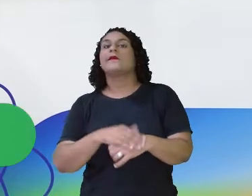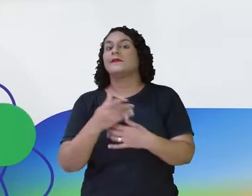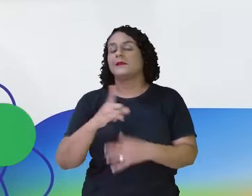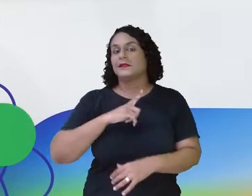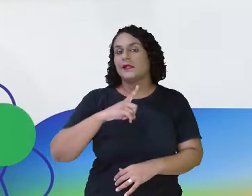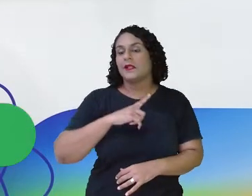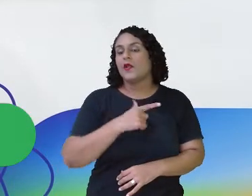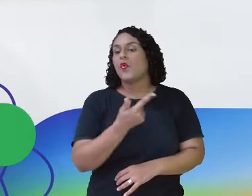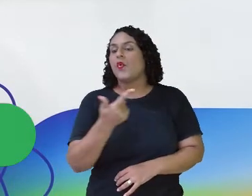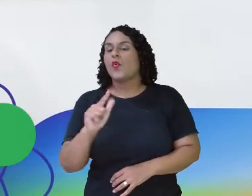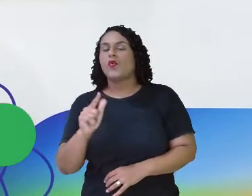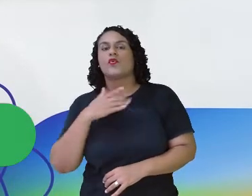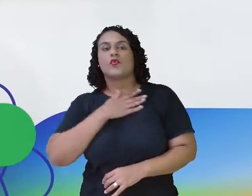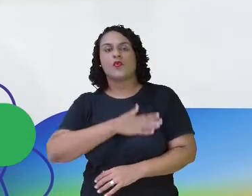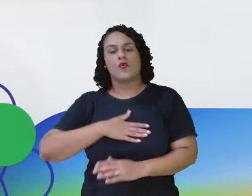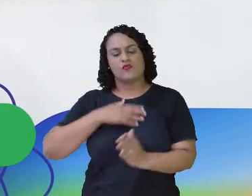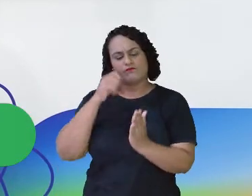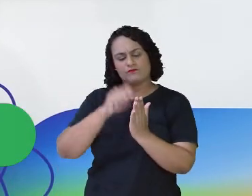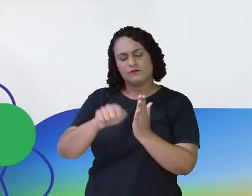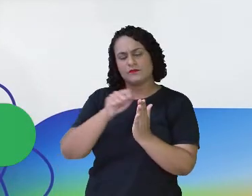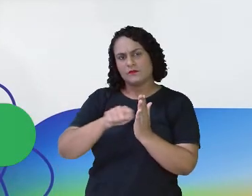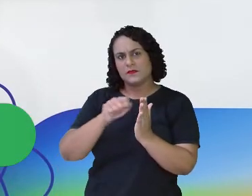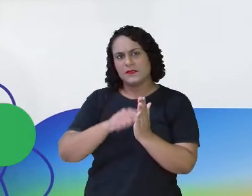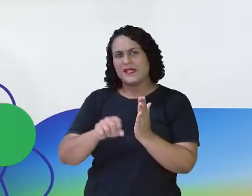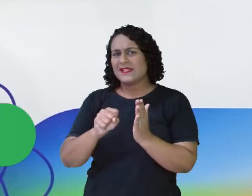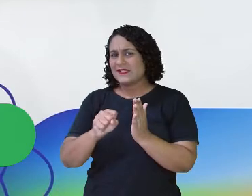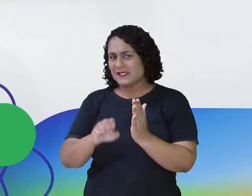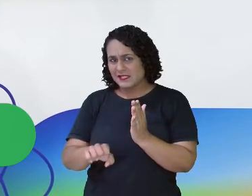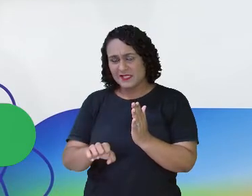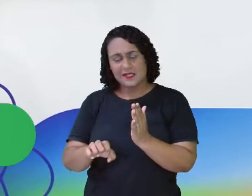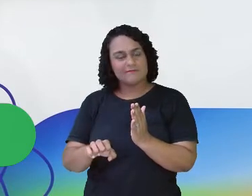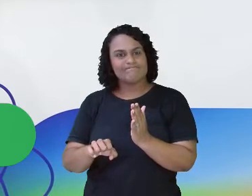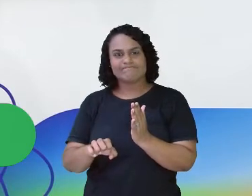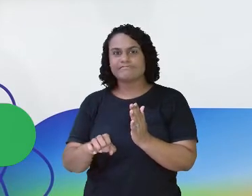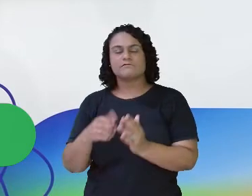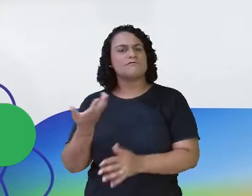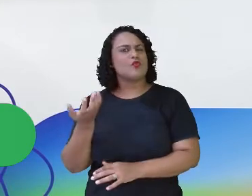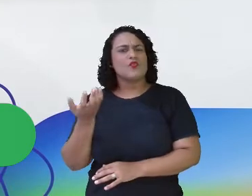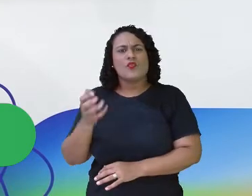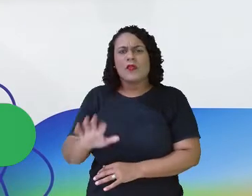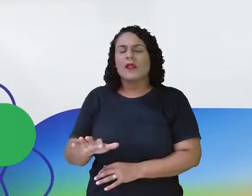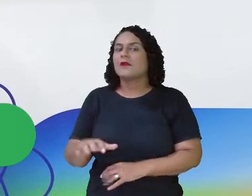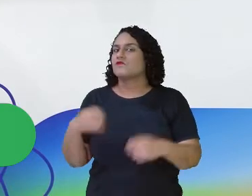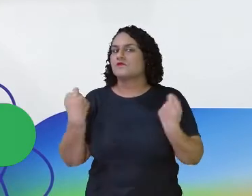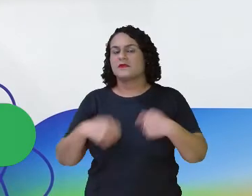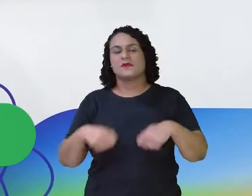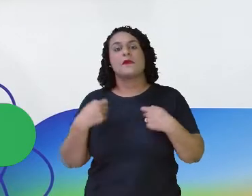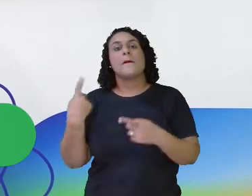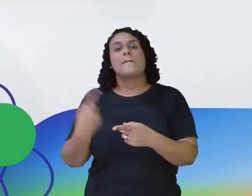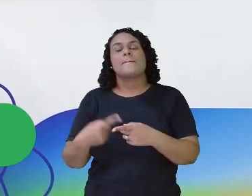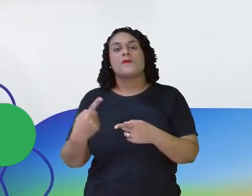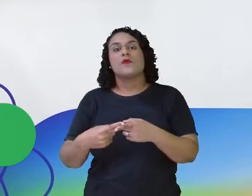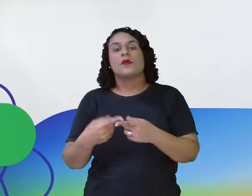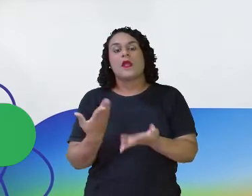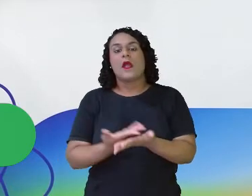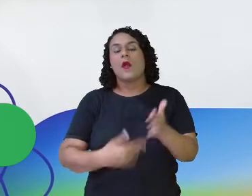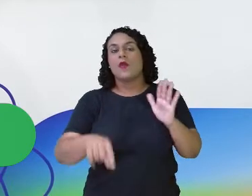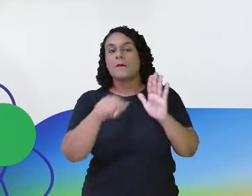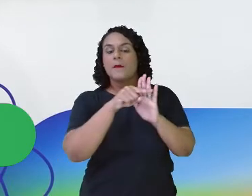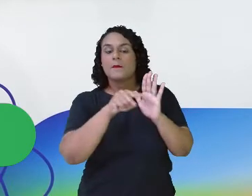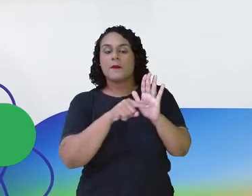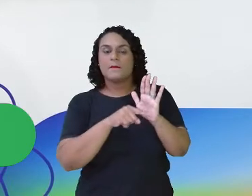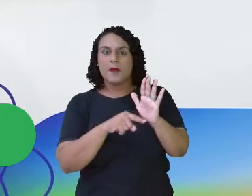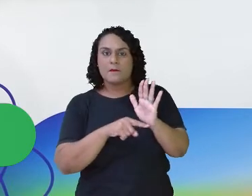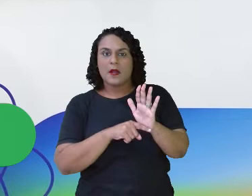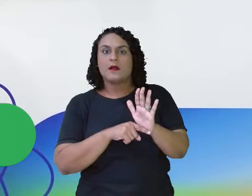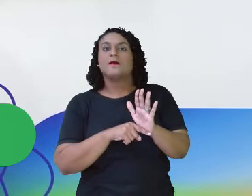anotar, não é? Você sabe que não precisa se não quiser, porque como está lá no YouTube, você pode rever quantas vezes você quiser. Mas tem gente que já faz